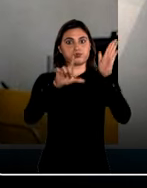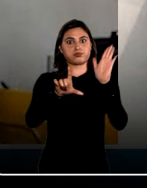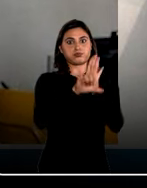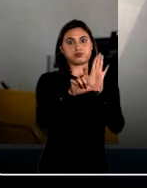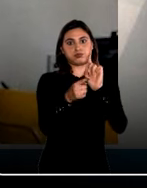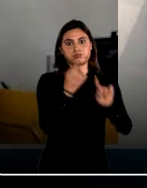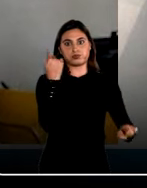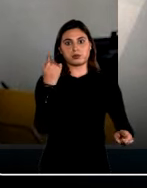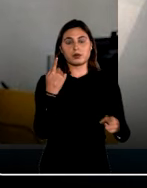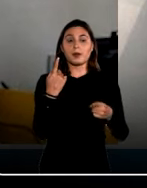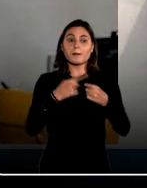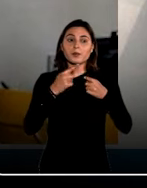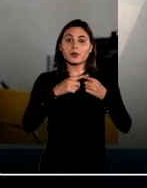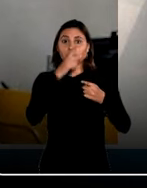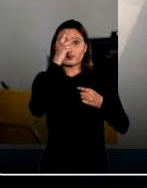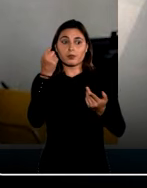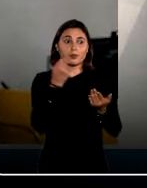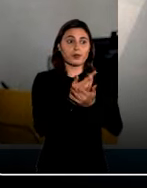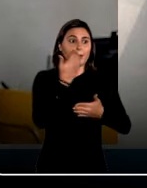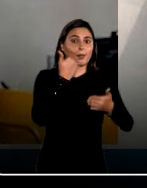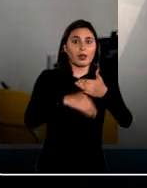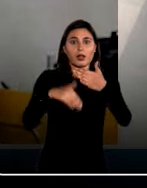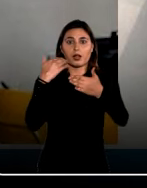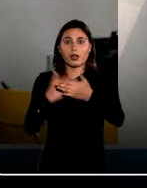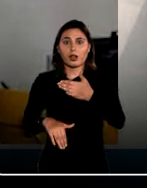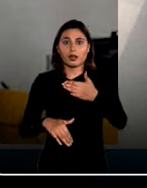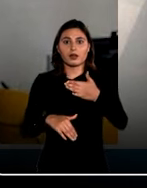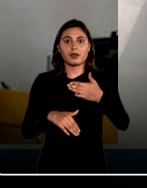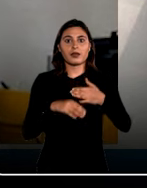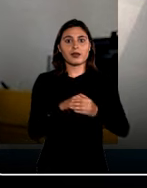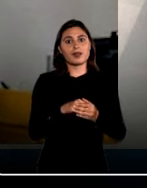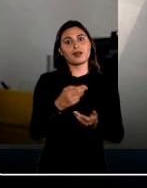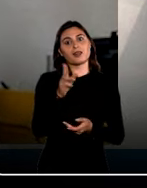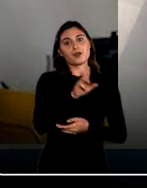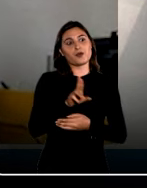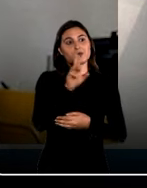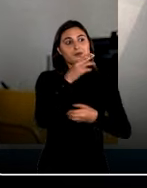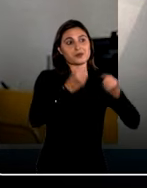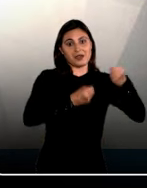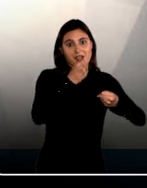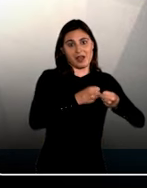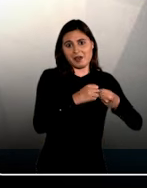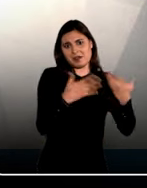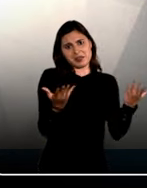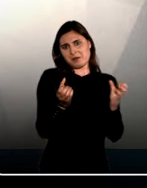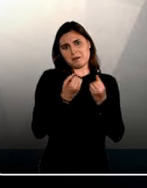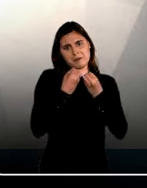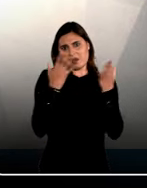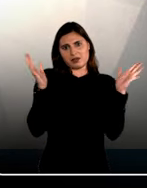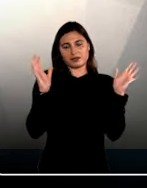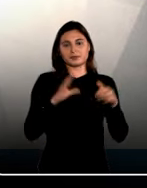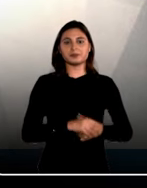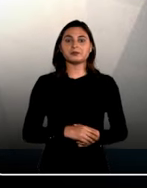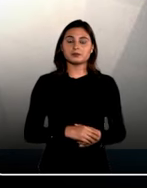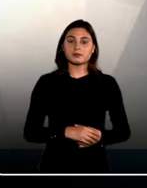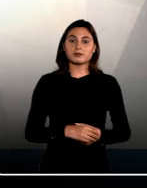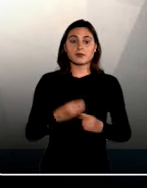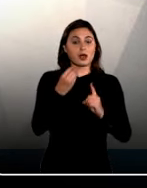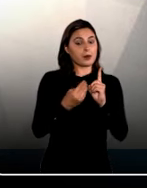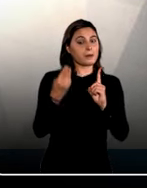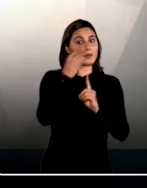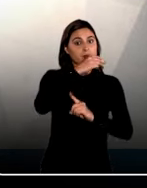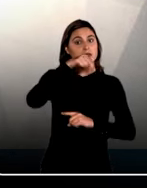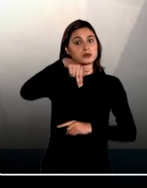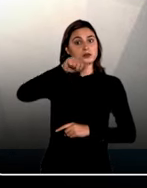ilícito pois as Perdas e Danos do Consumidor teriam sido compensadas pelo uso do carro a relatora do caso no STJ